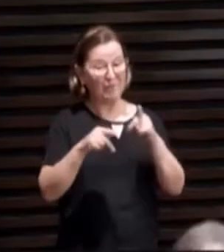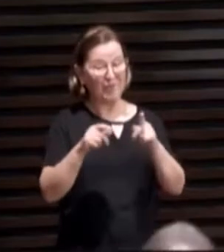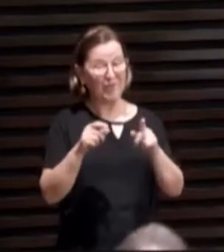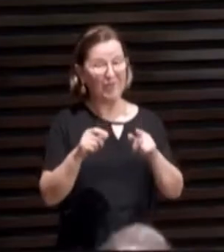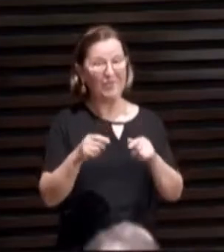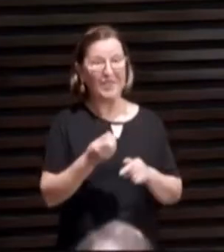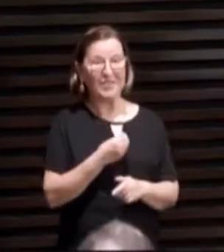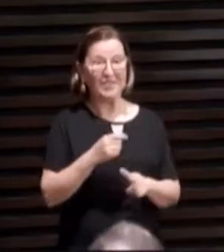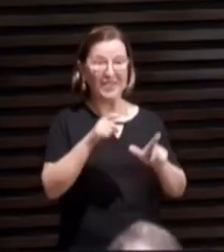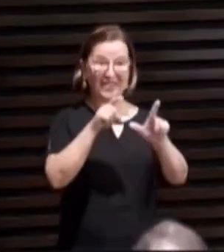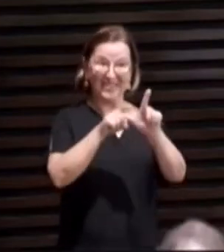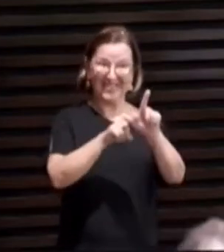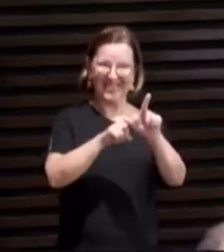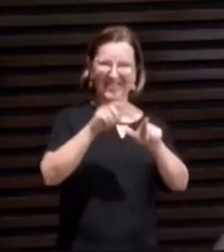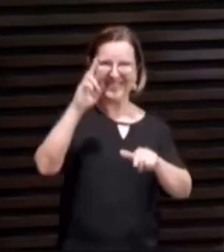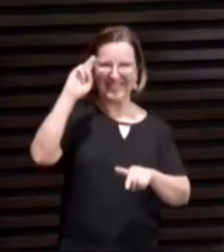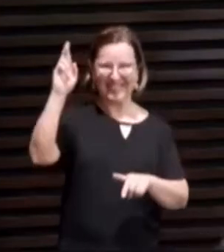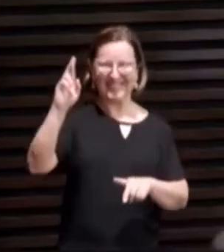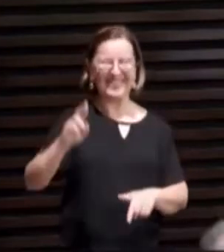Bendito é o Senhor.